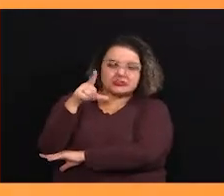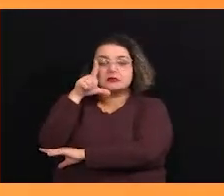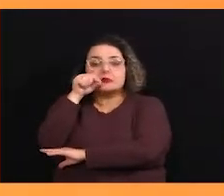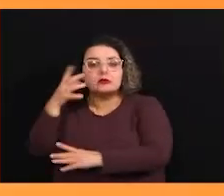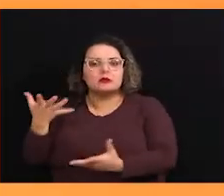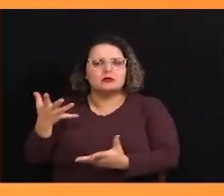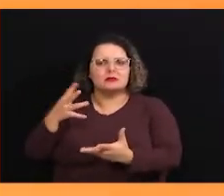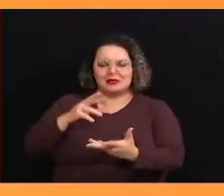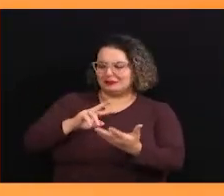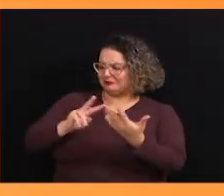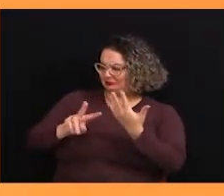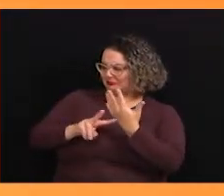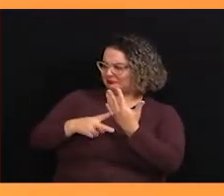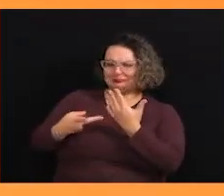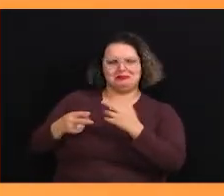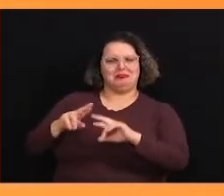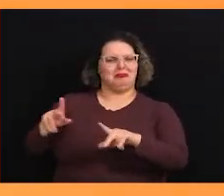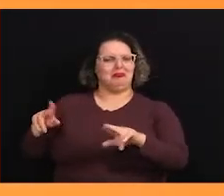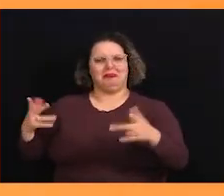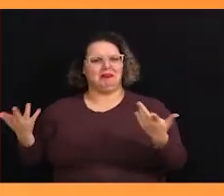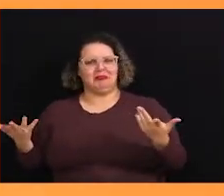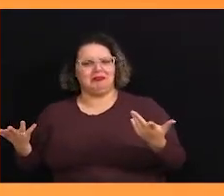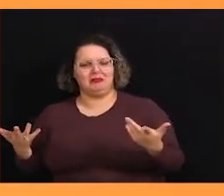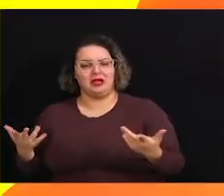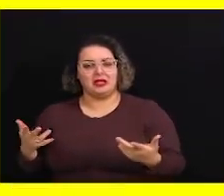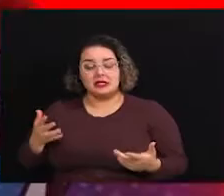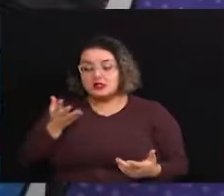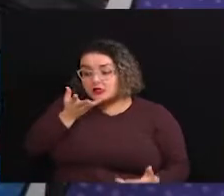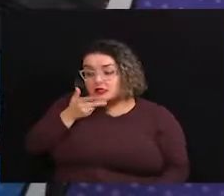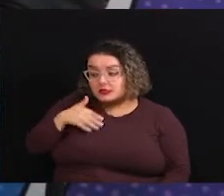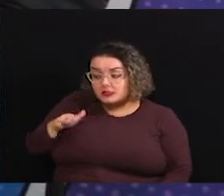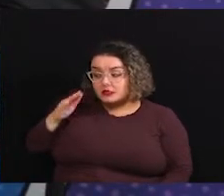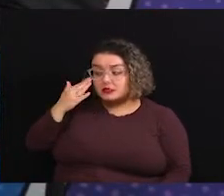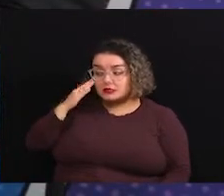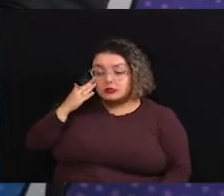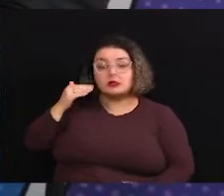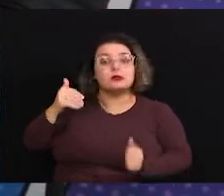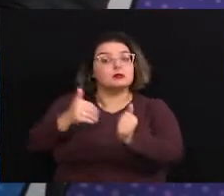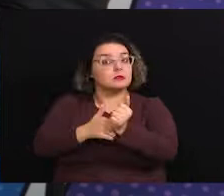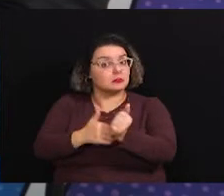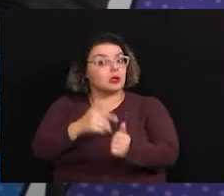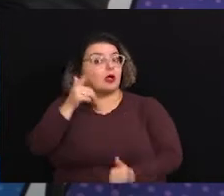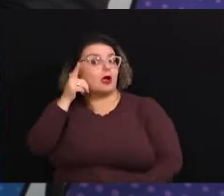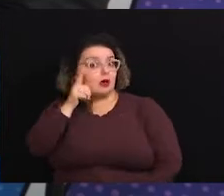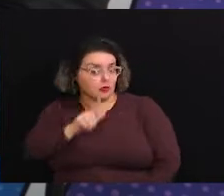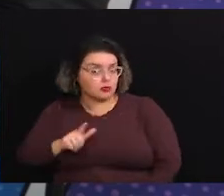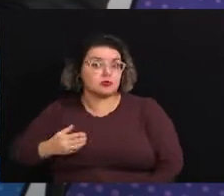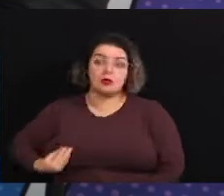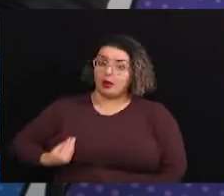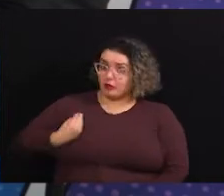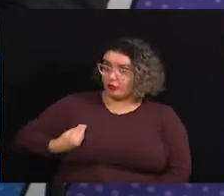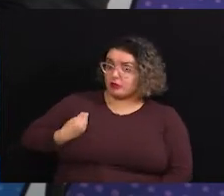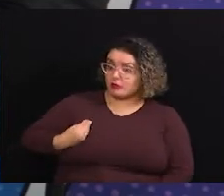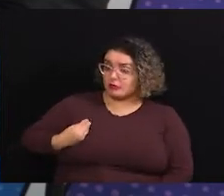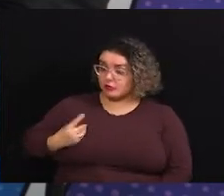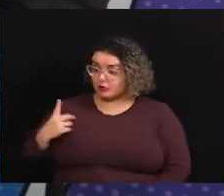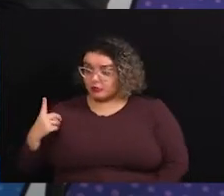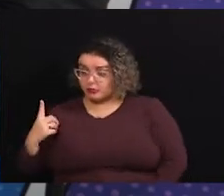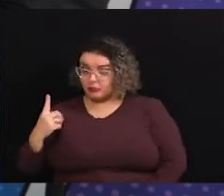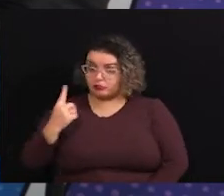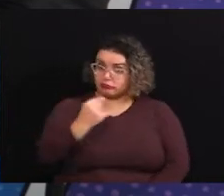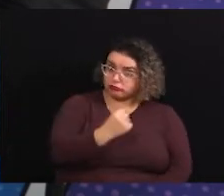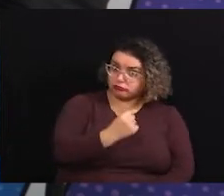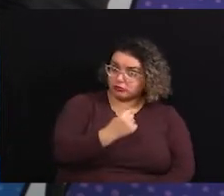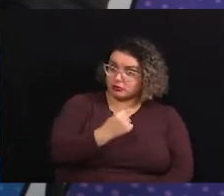uma contradição atrás de outra, e ela precisa entender os mistérios deste lugar para conseguir, né, sobreviver e sair dali,